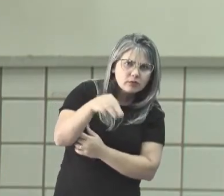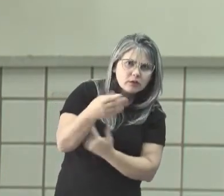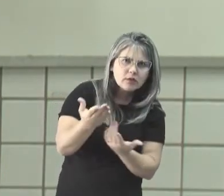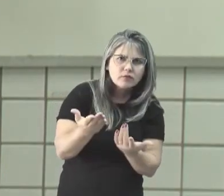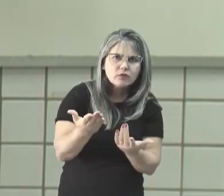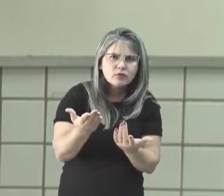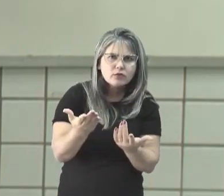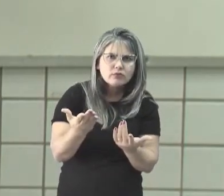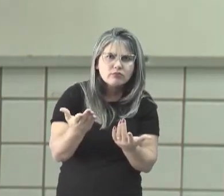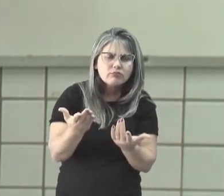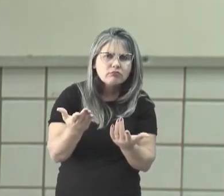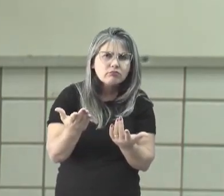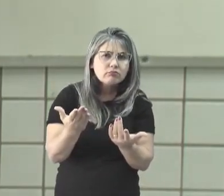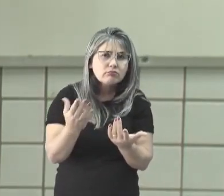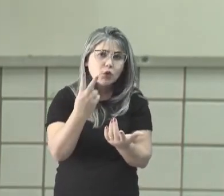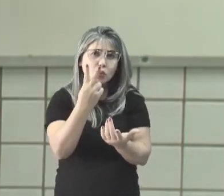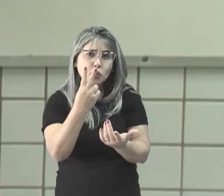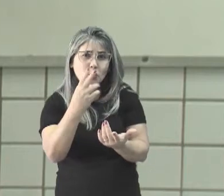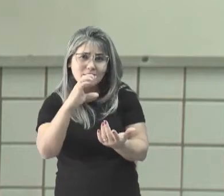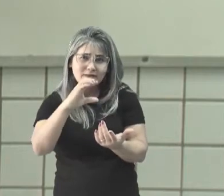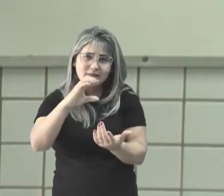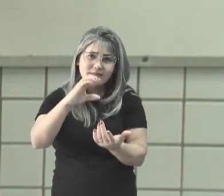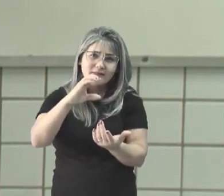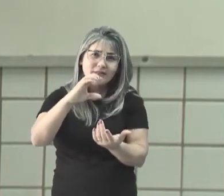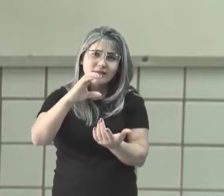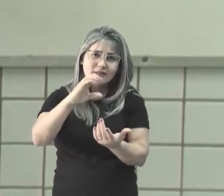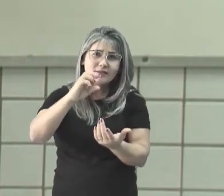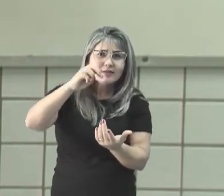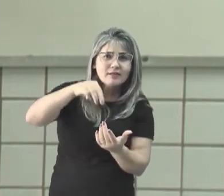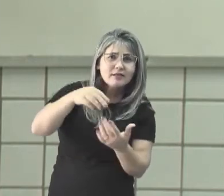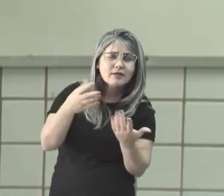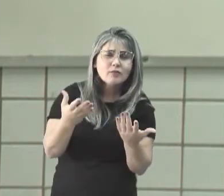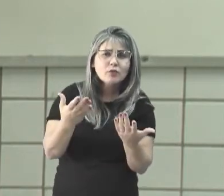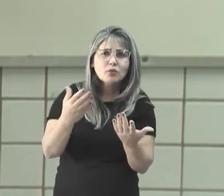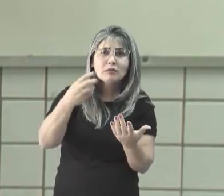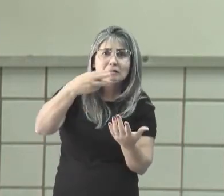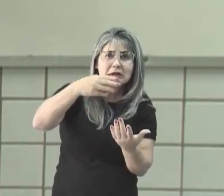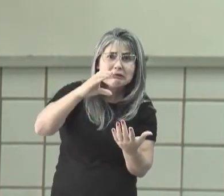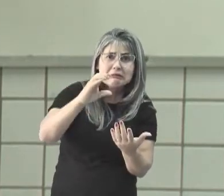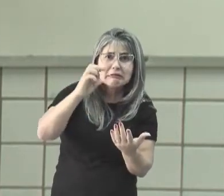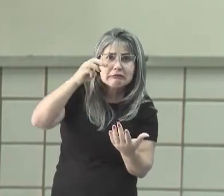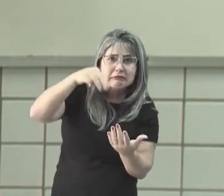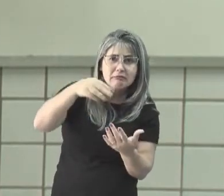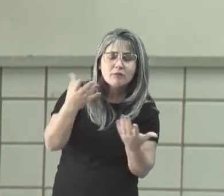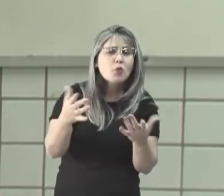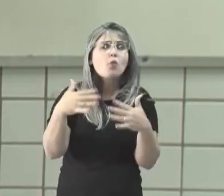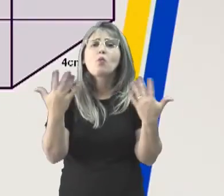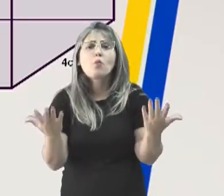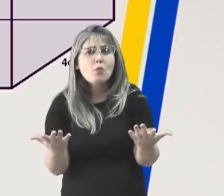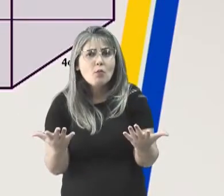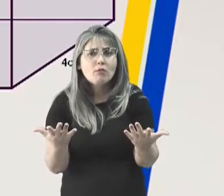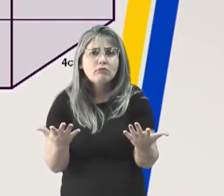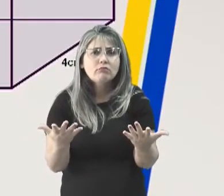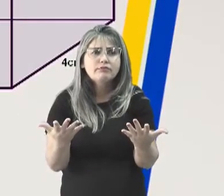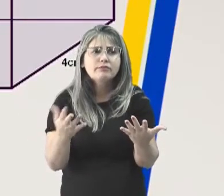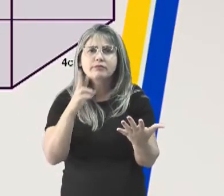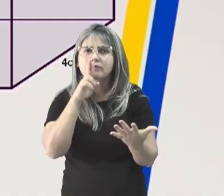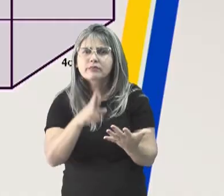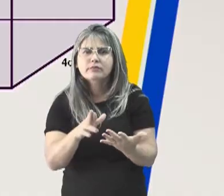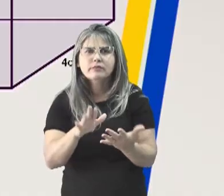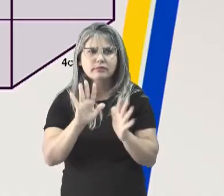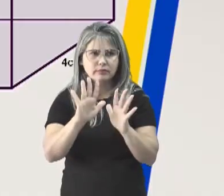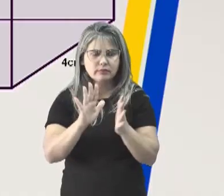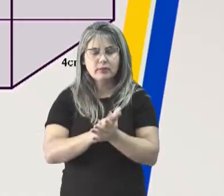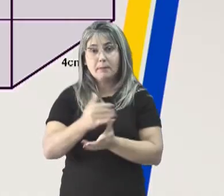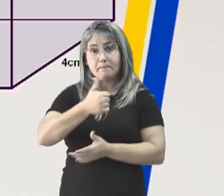de capacidade, né? Bem, então vamos calcular o volume dessa caixa aqui. Como é que a gente calcula o volume? Primeiro,